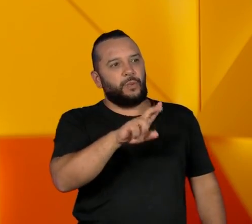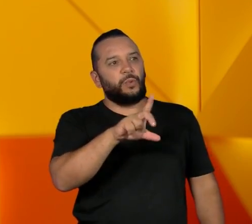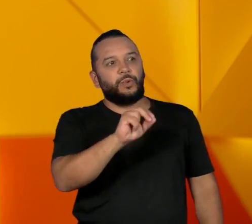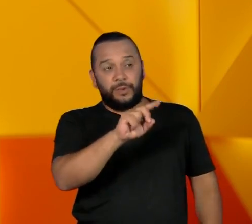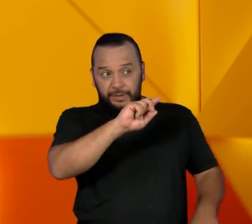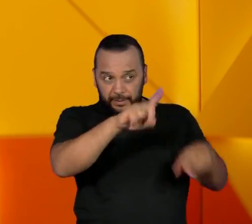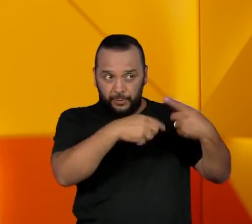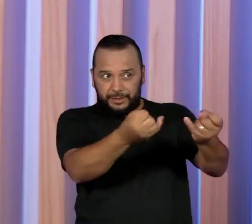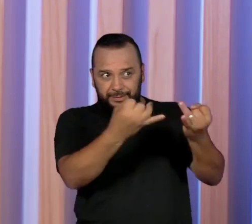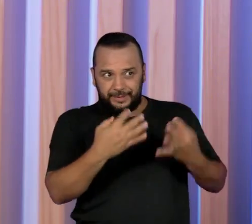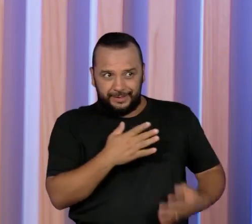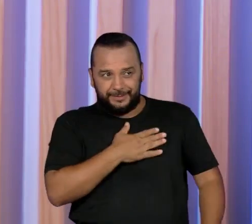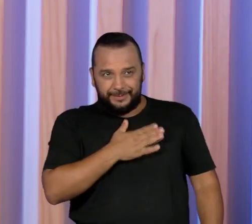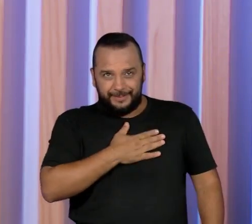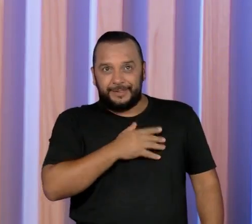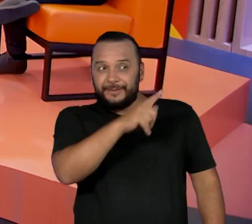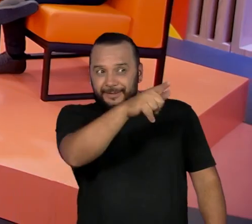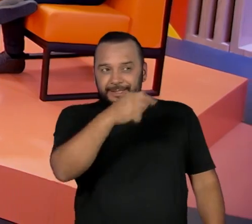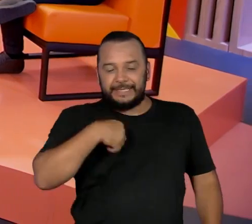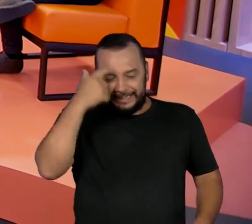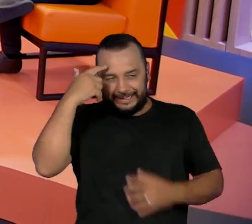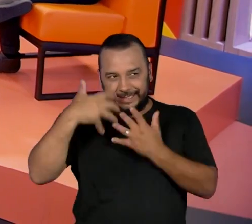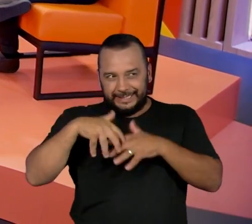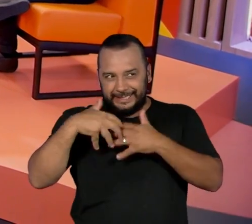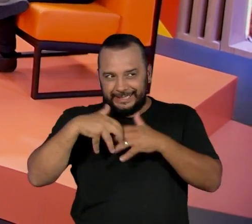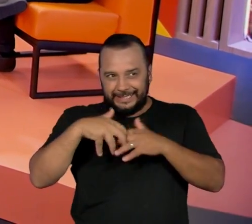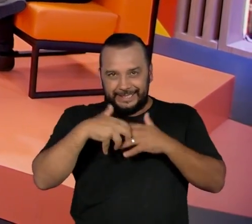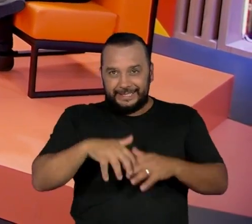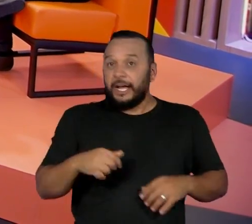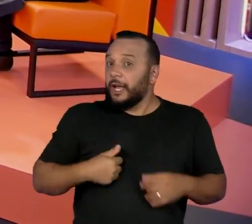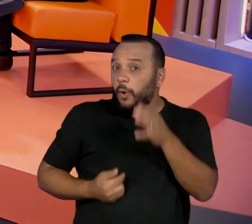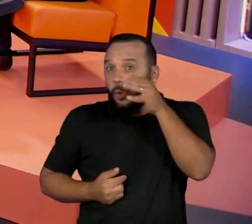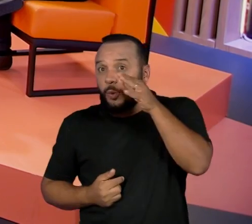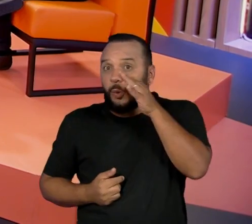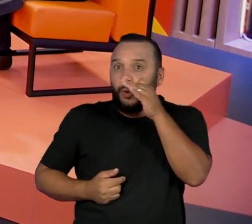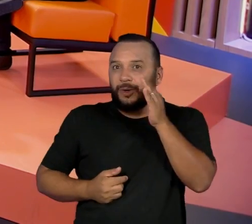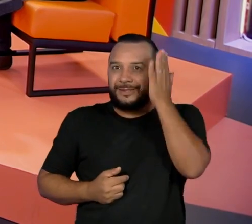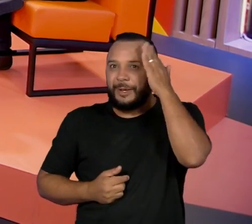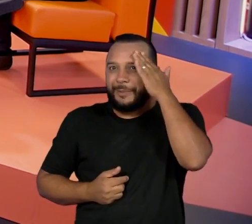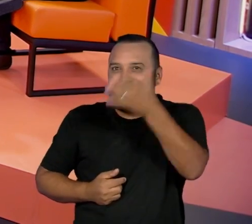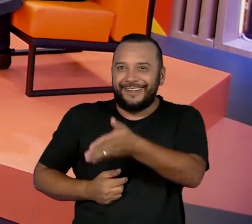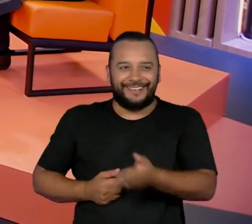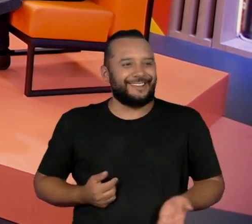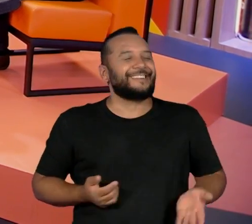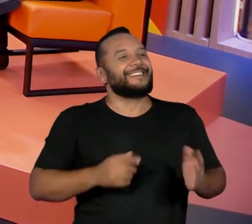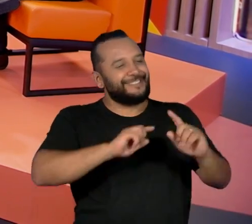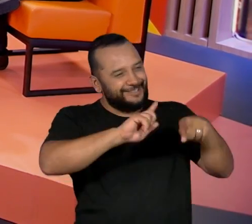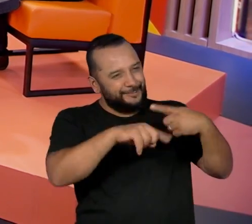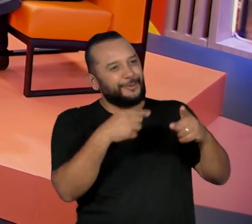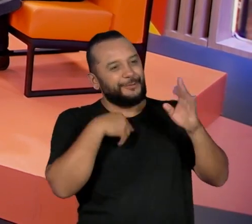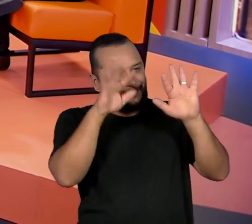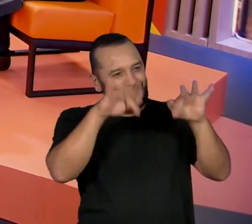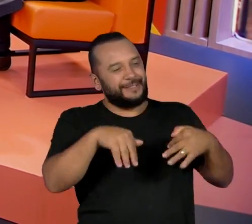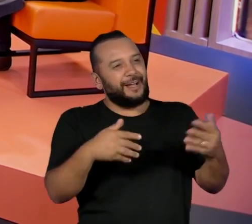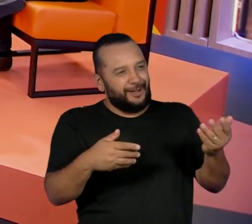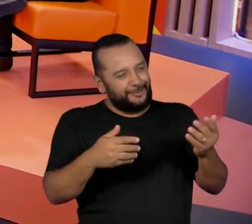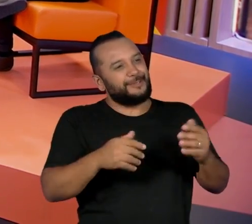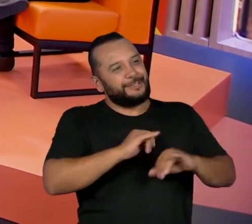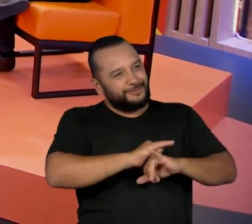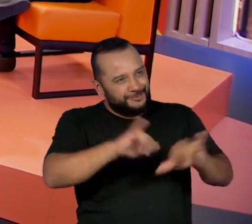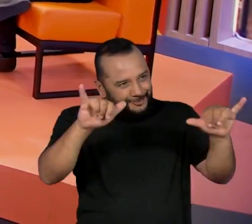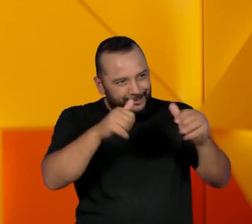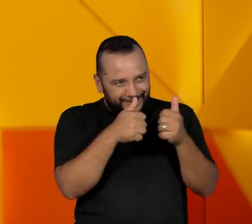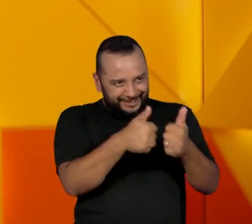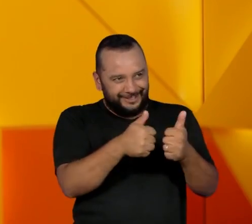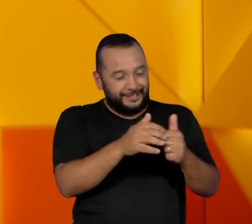depois você me conta. Tá bom. Vai guardando aí ao longo do programa, de repente até no final a gente divide isso aí com o pessoal. Tá